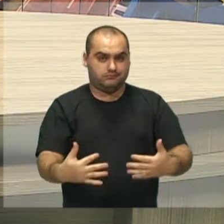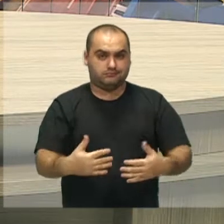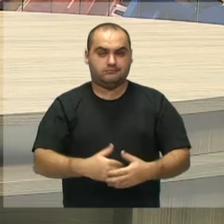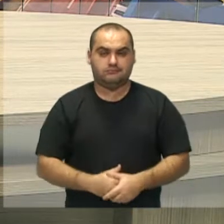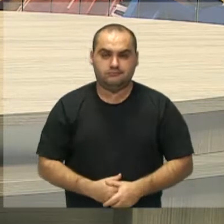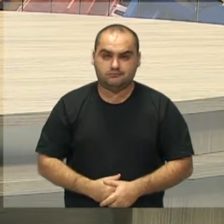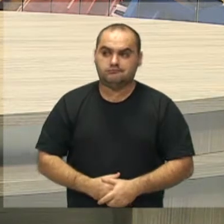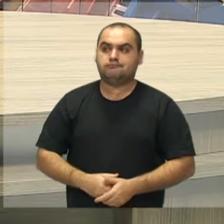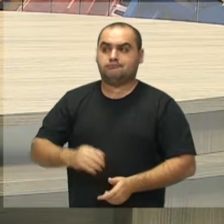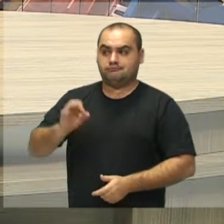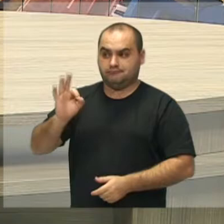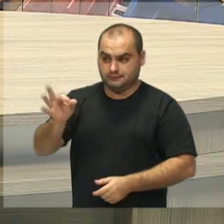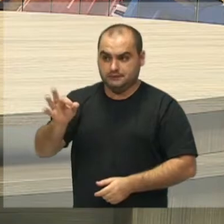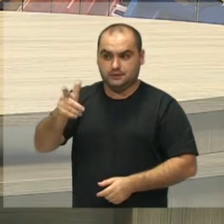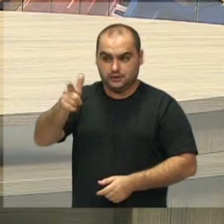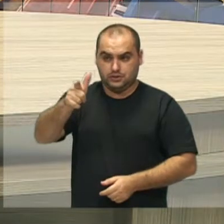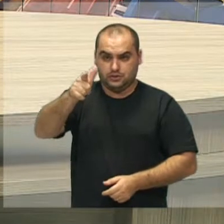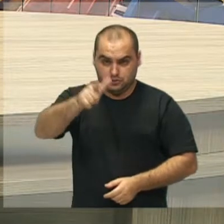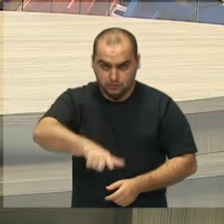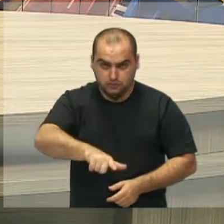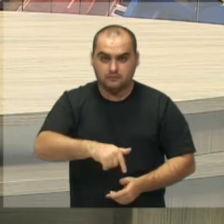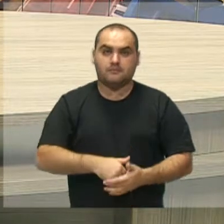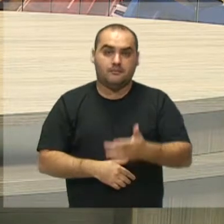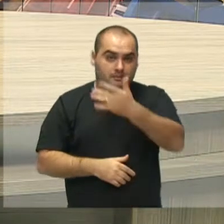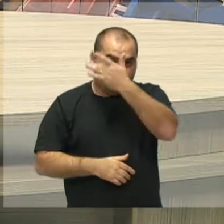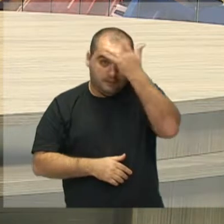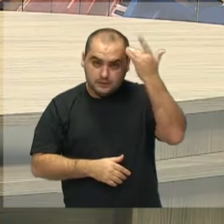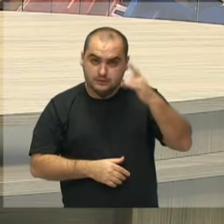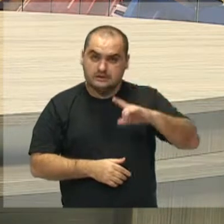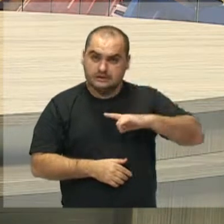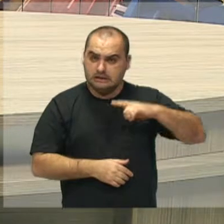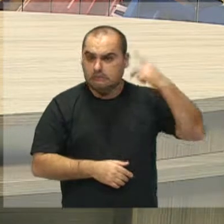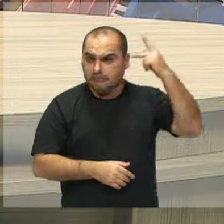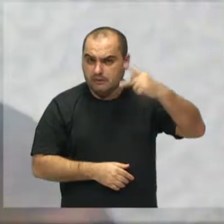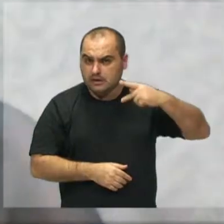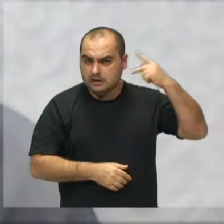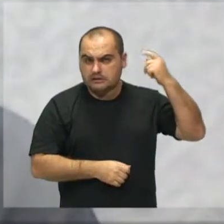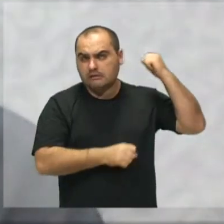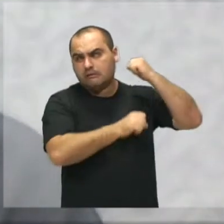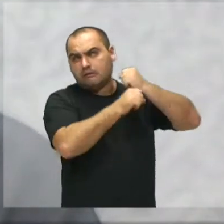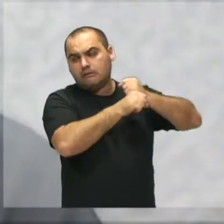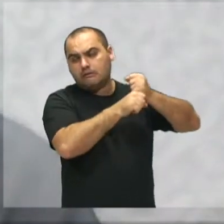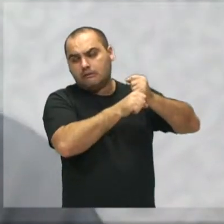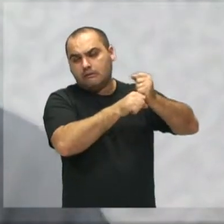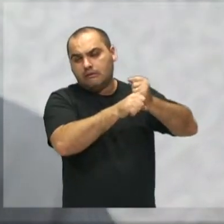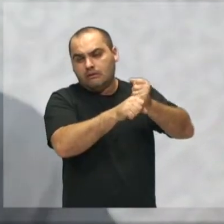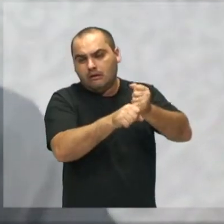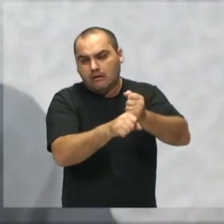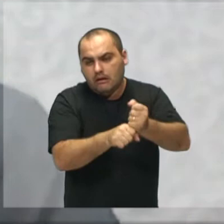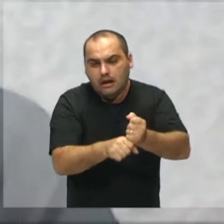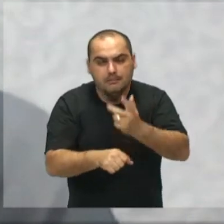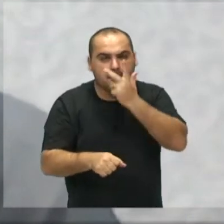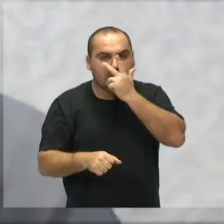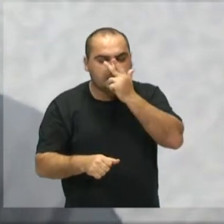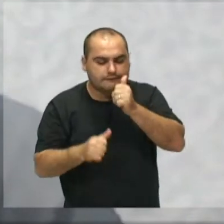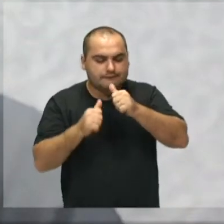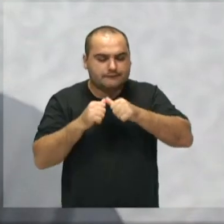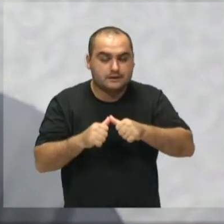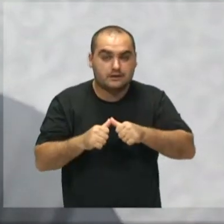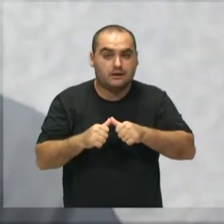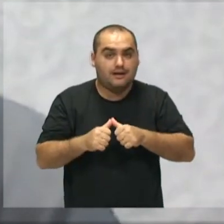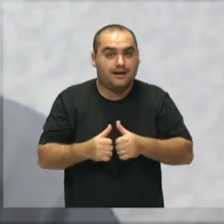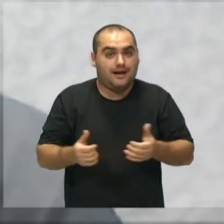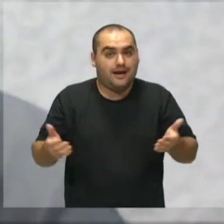Novamente, essas pessoas que vinham em carreira política de longo tempo, que pareciam consolidadas, estão atravessando